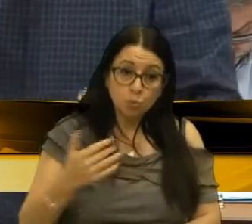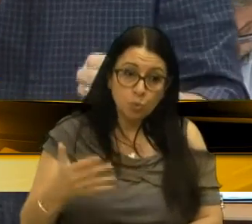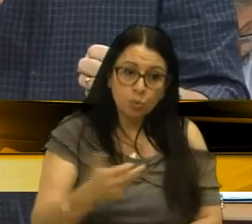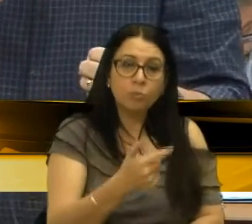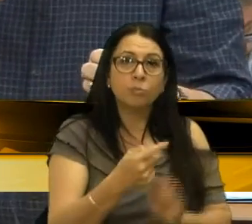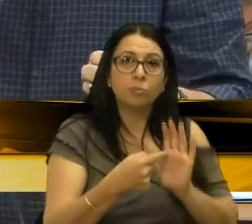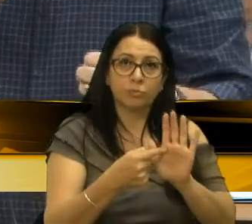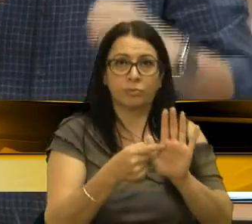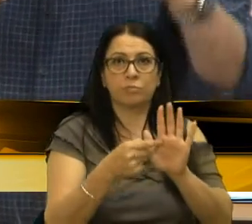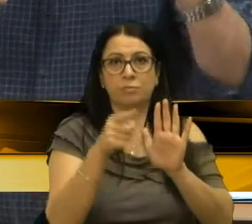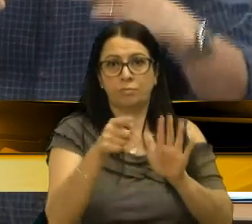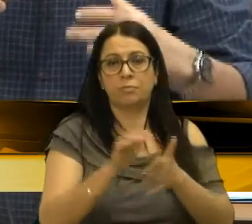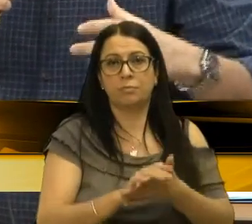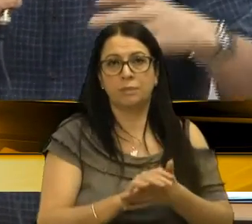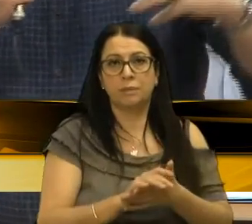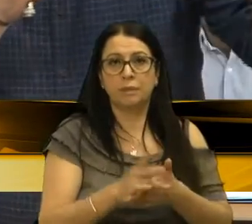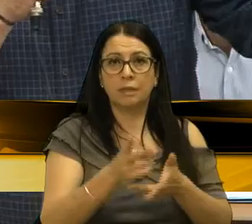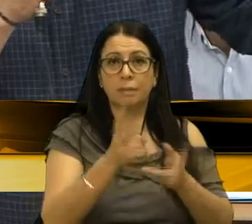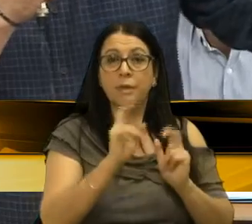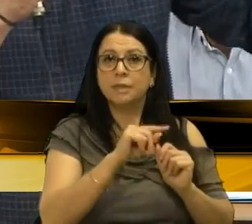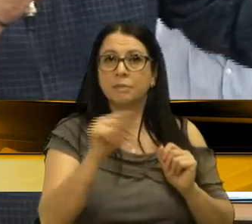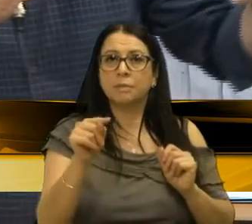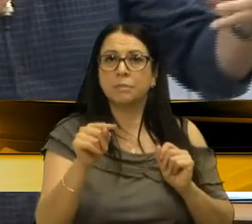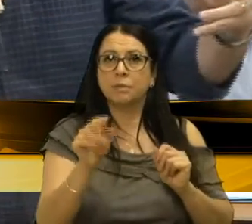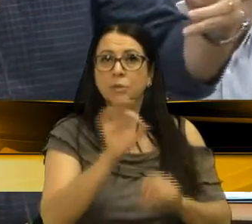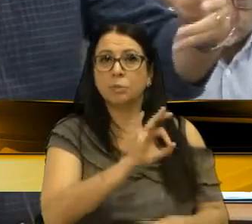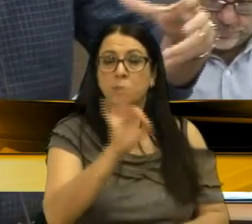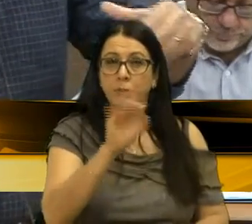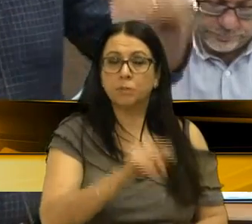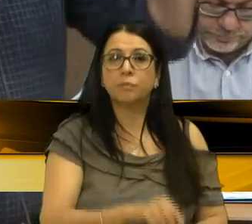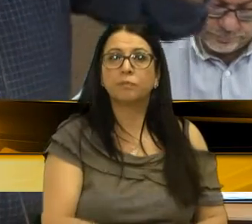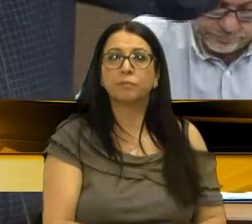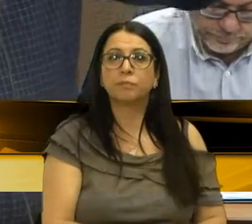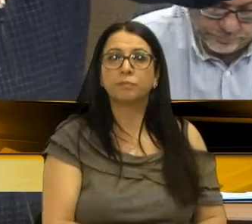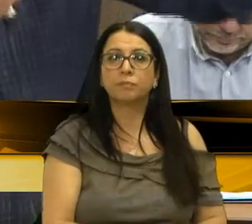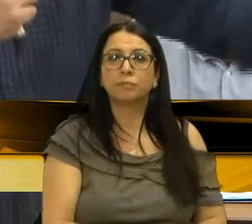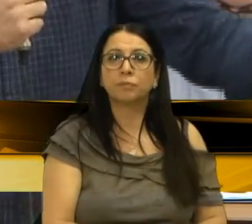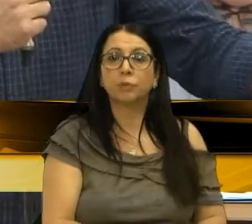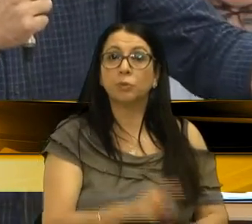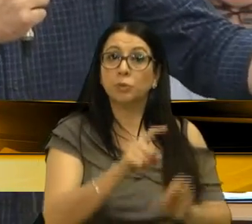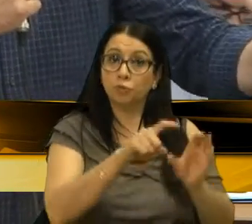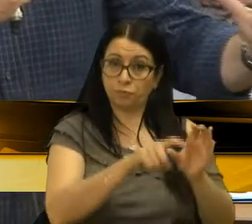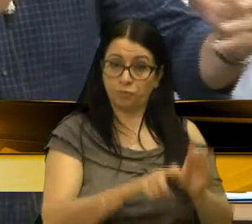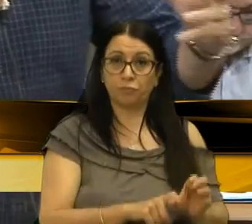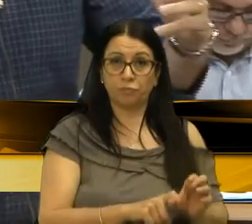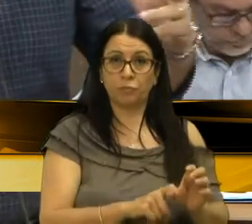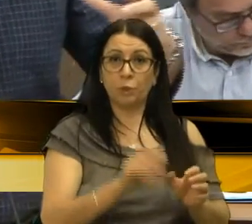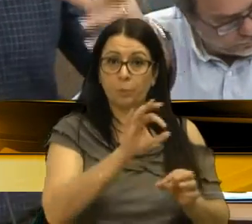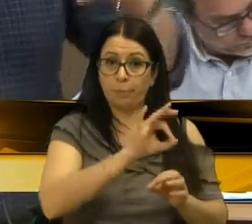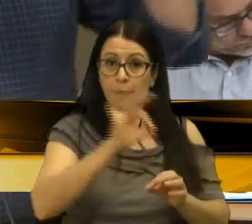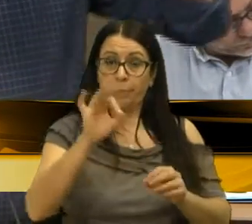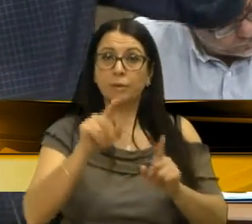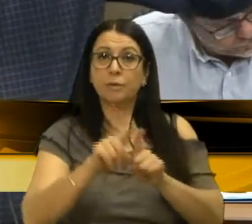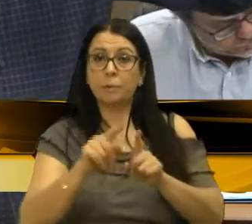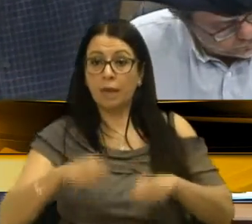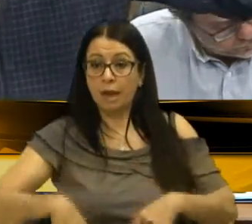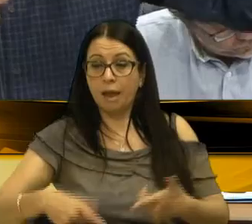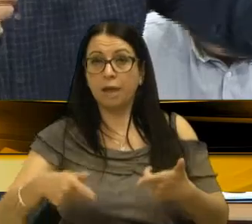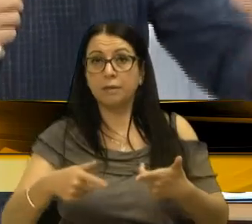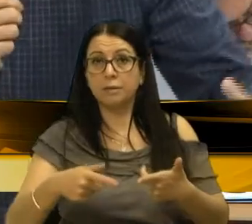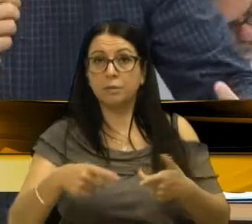baila. Nós percebemos que os percentuais com o endividamento e os percentuais com gastos